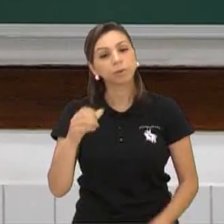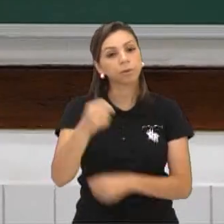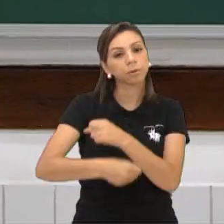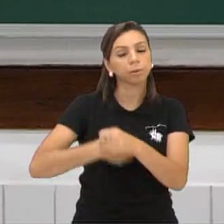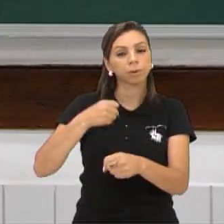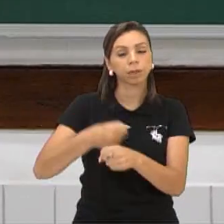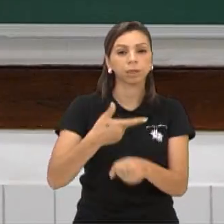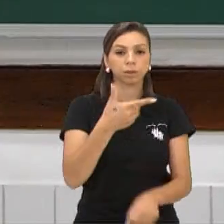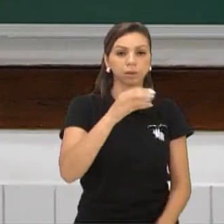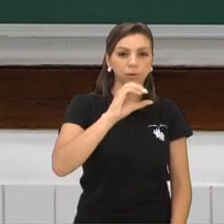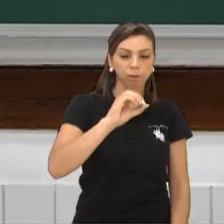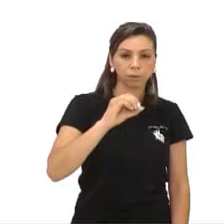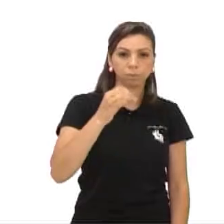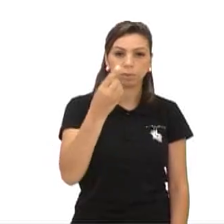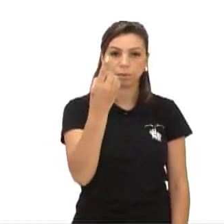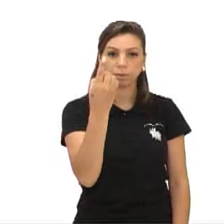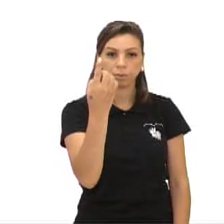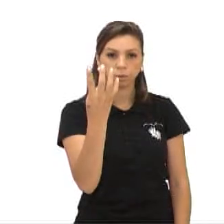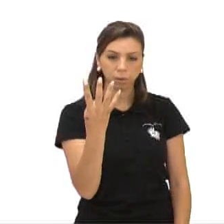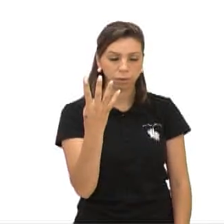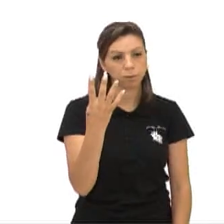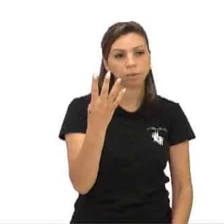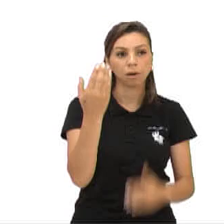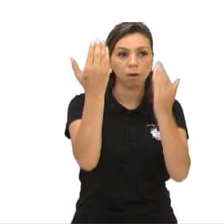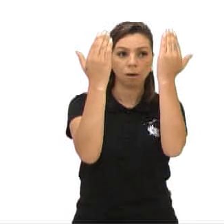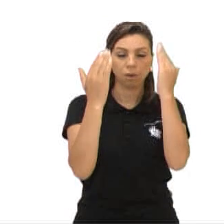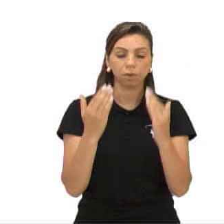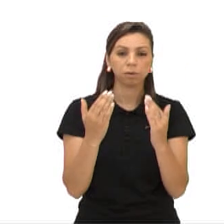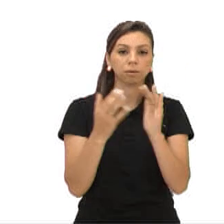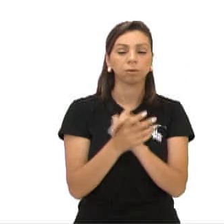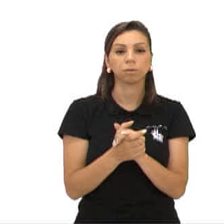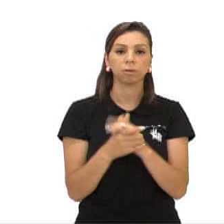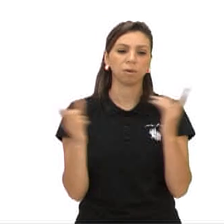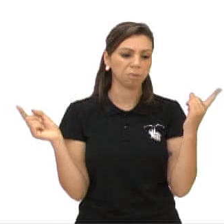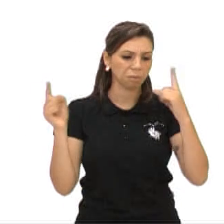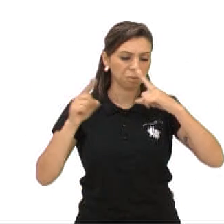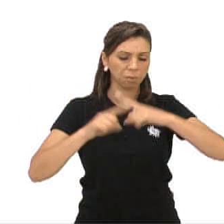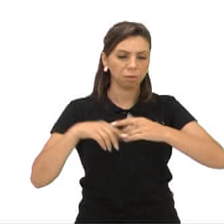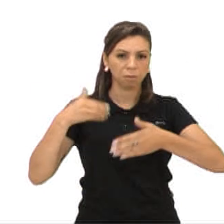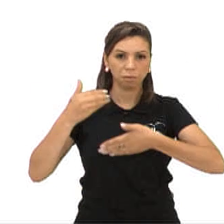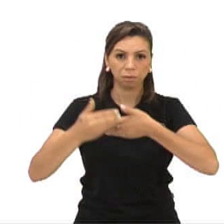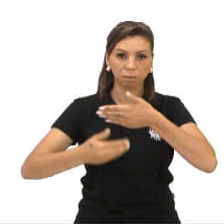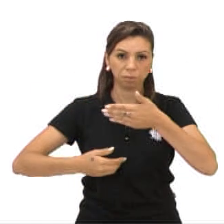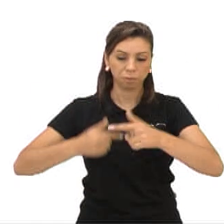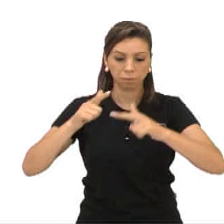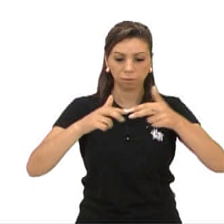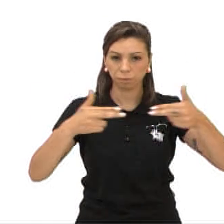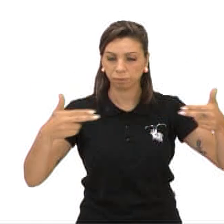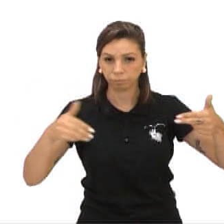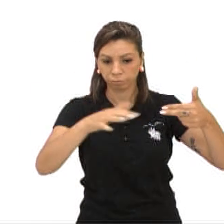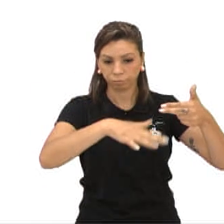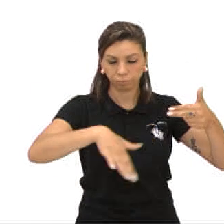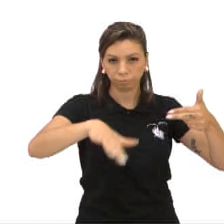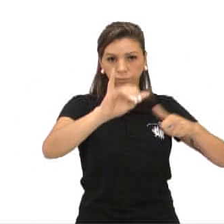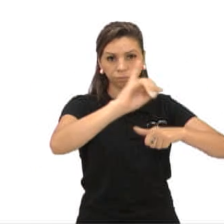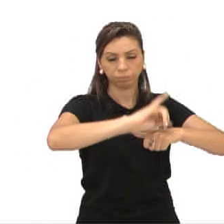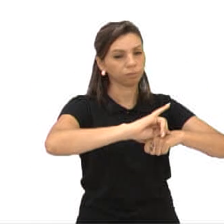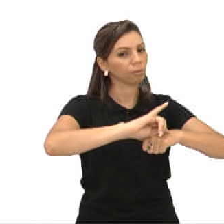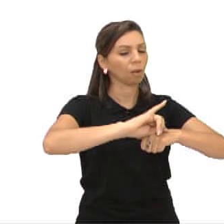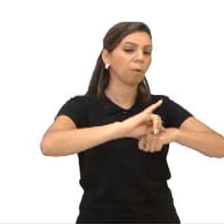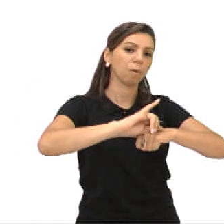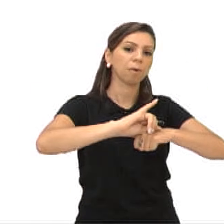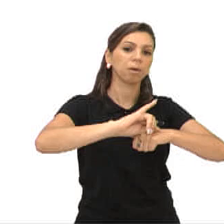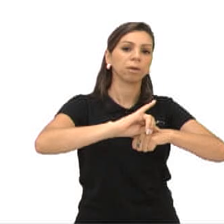2014, vamos analisar as frases. As contradições presentes no processo de produção do espaço urbano brasileiro são